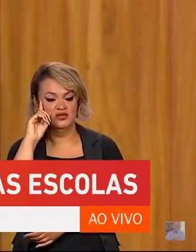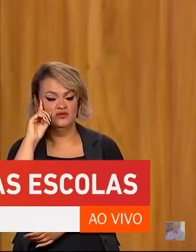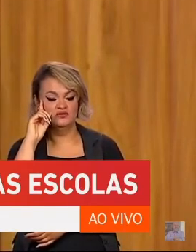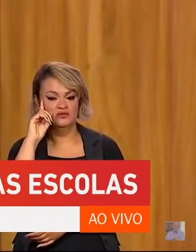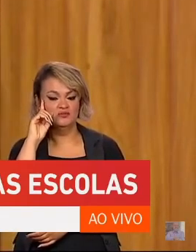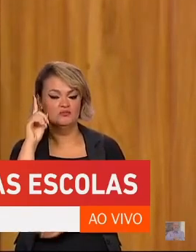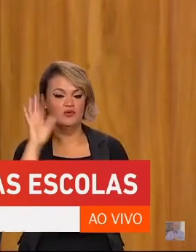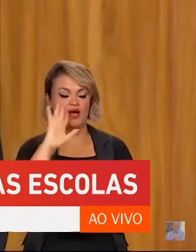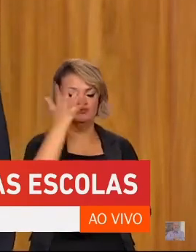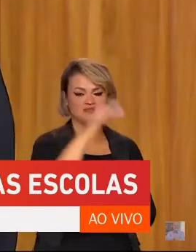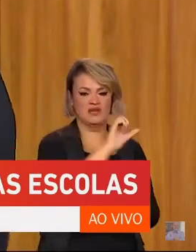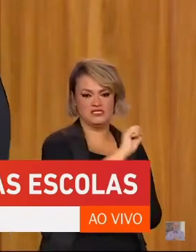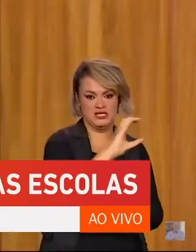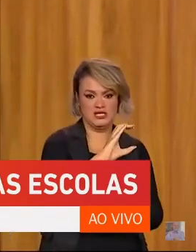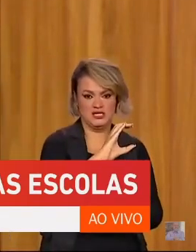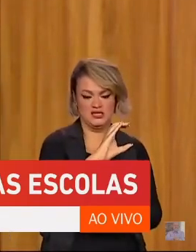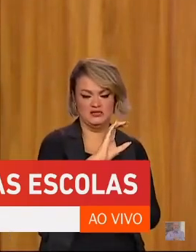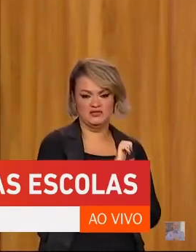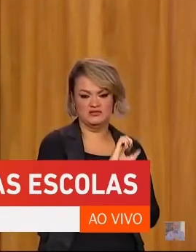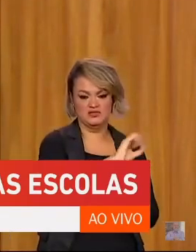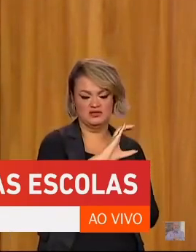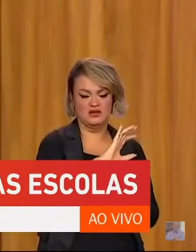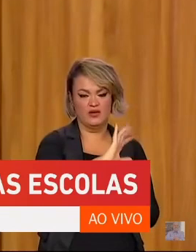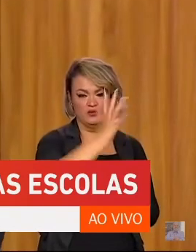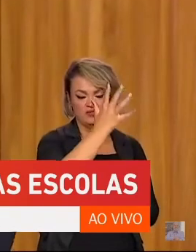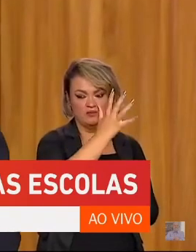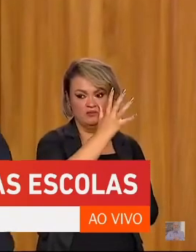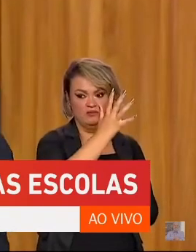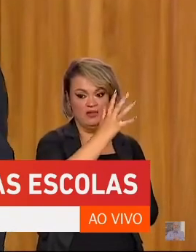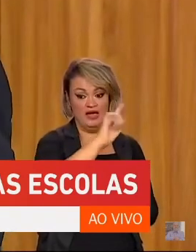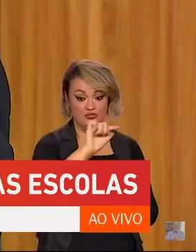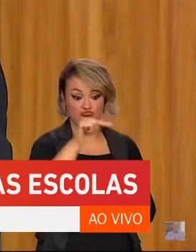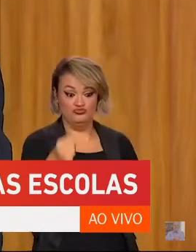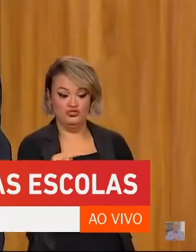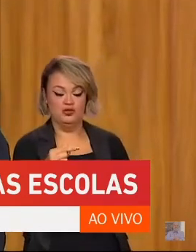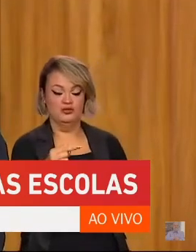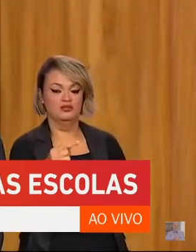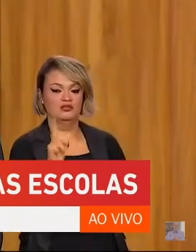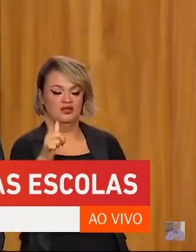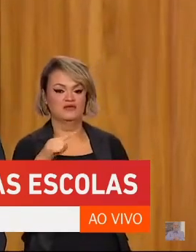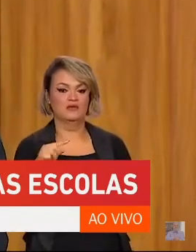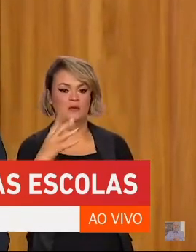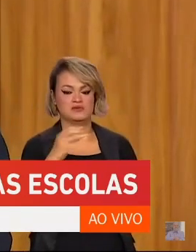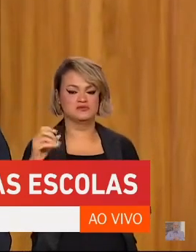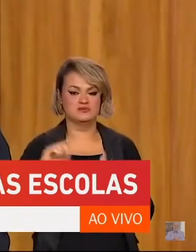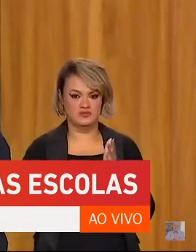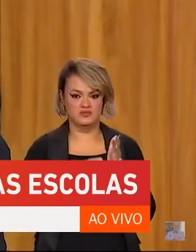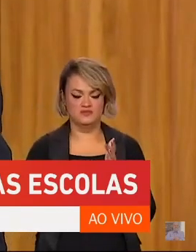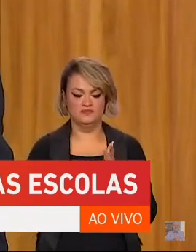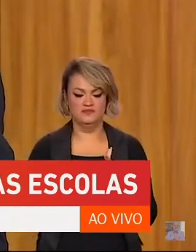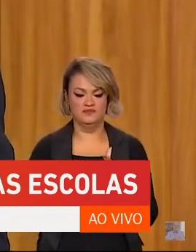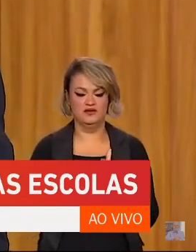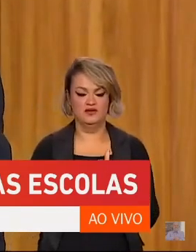foi o dia seguinte a Blumenau, que eu não lembro exatamente a data. Depois, essa média passou